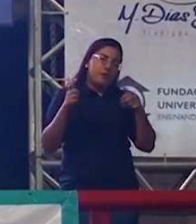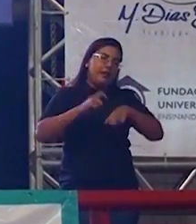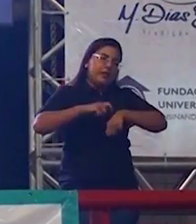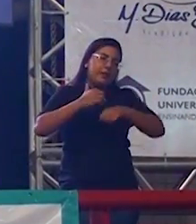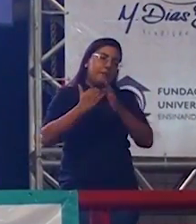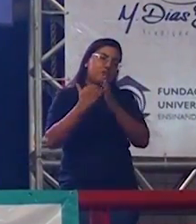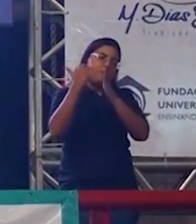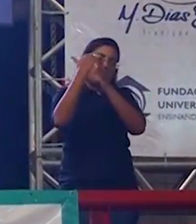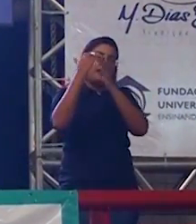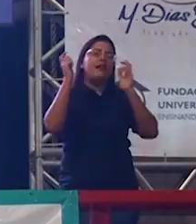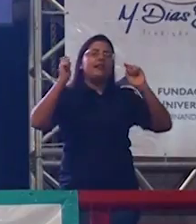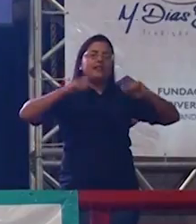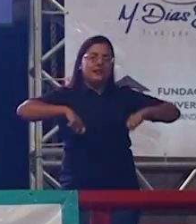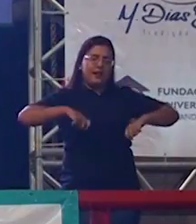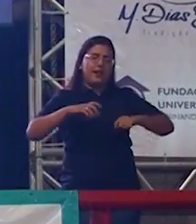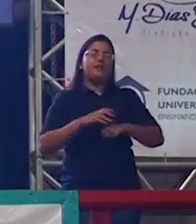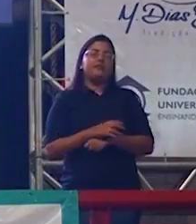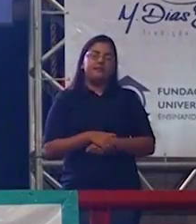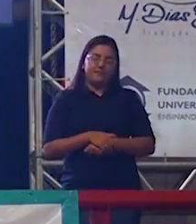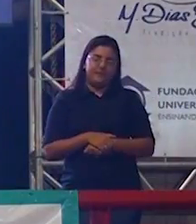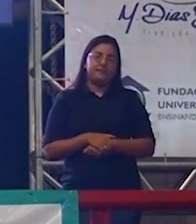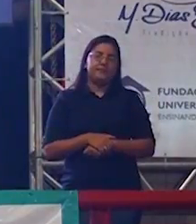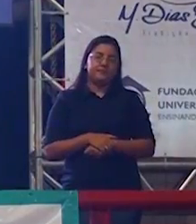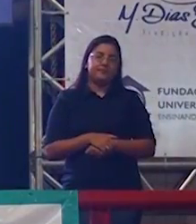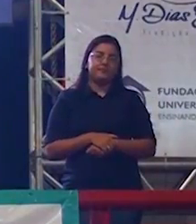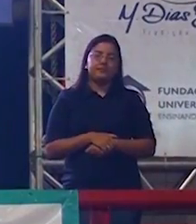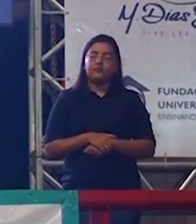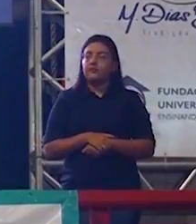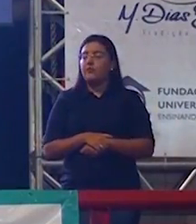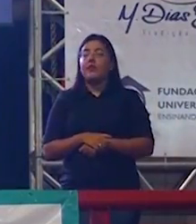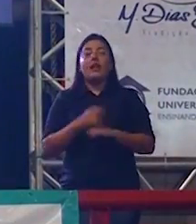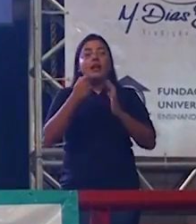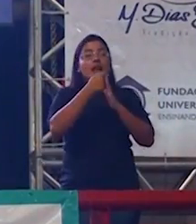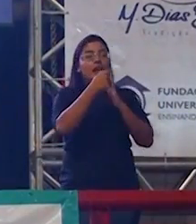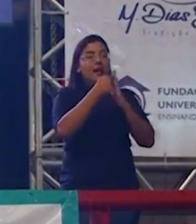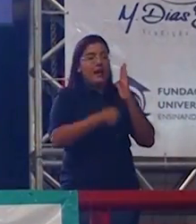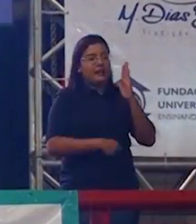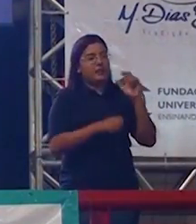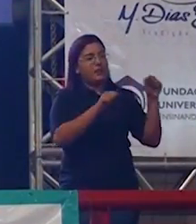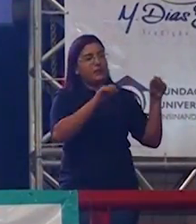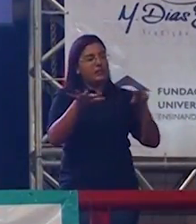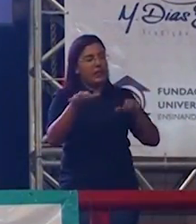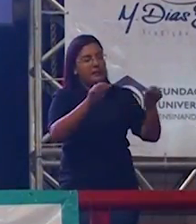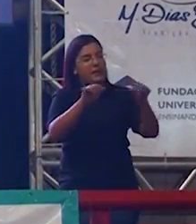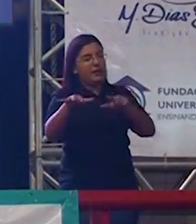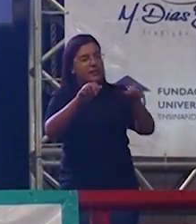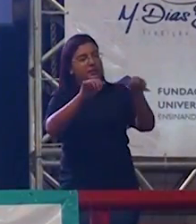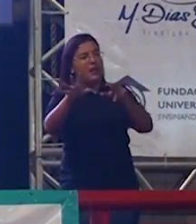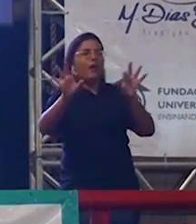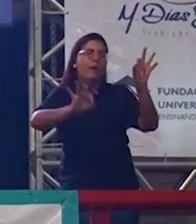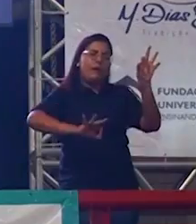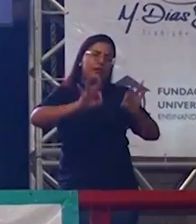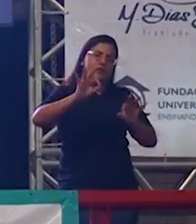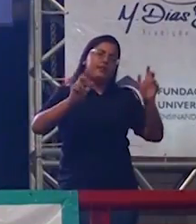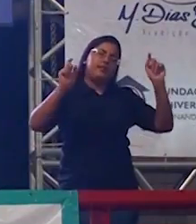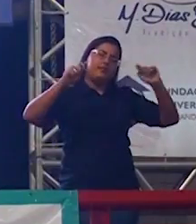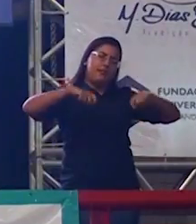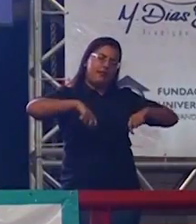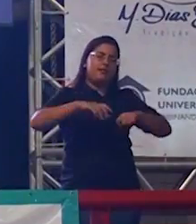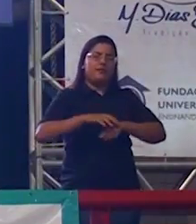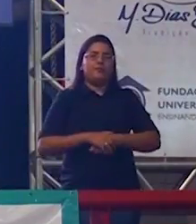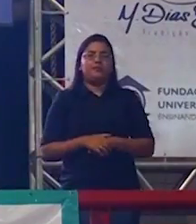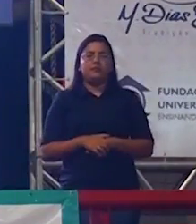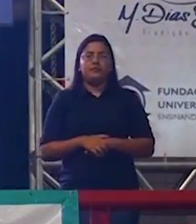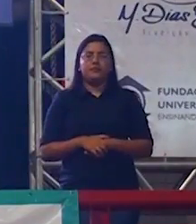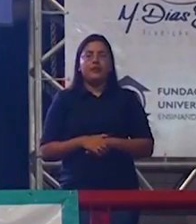minutos. É suficiente? É. Ok? Uma redação por semana, vocês vão ter uma excelente preparação de